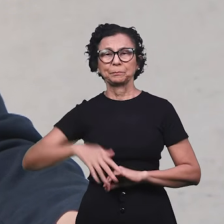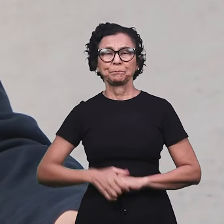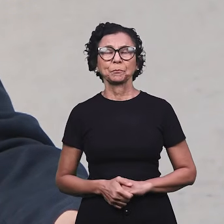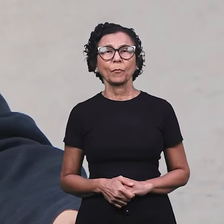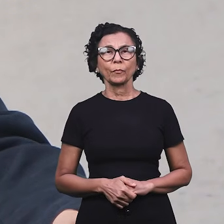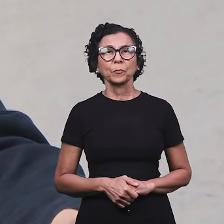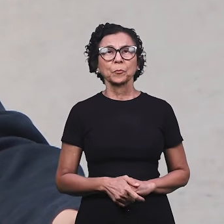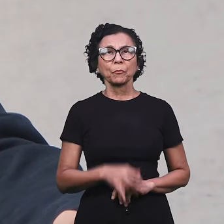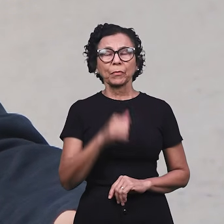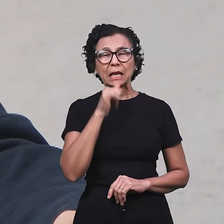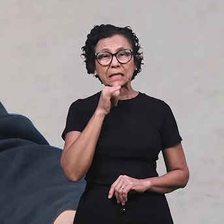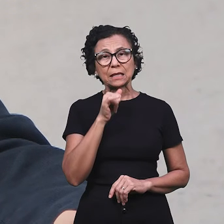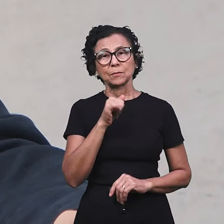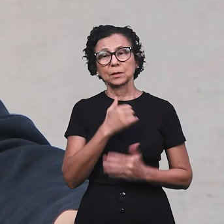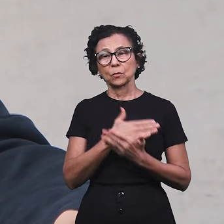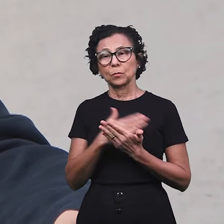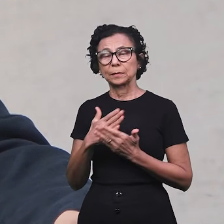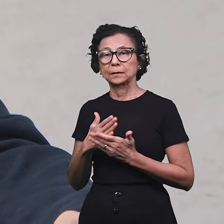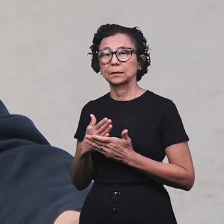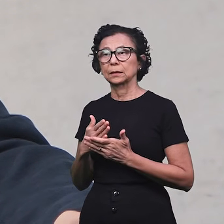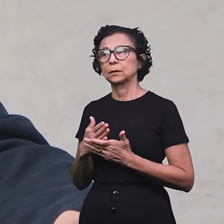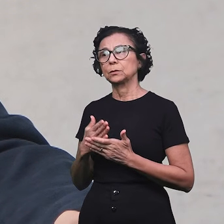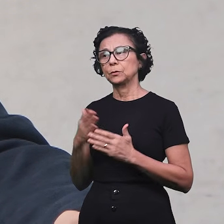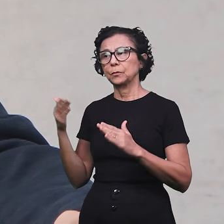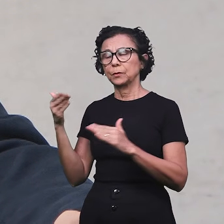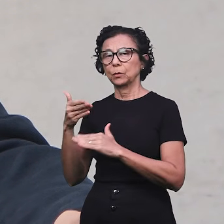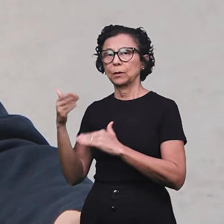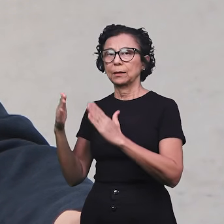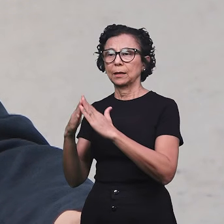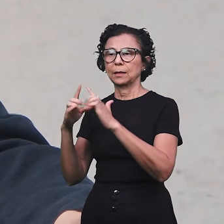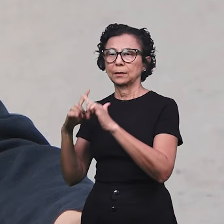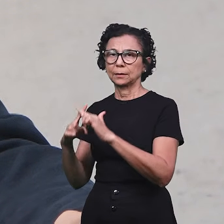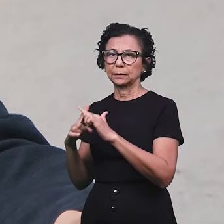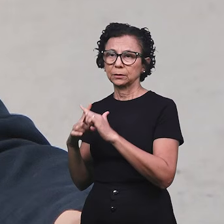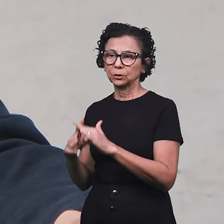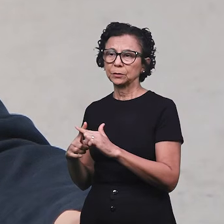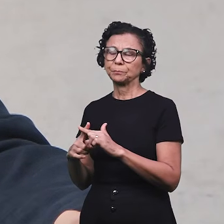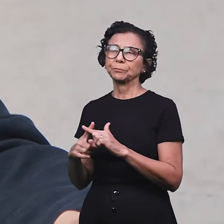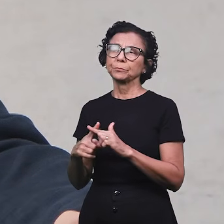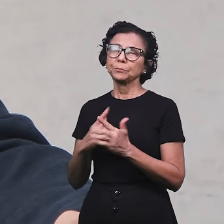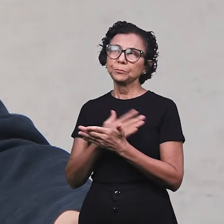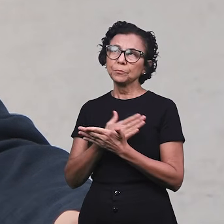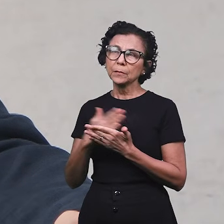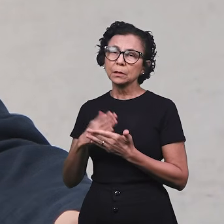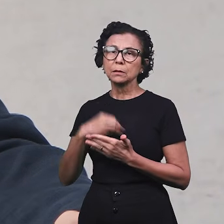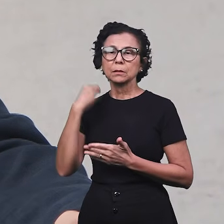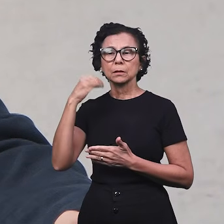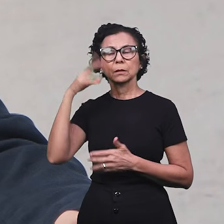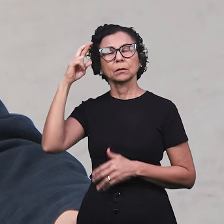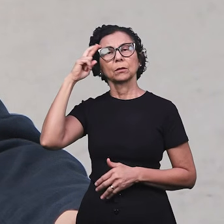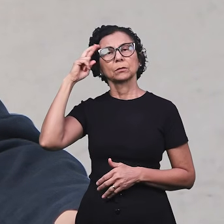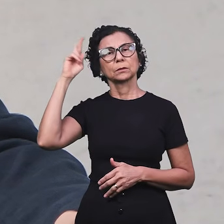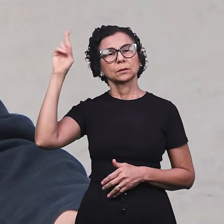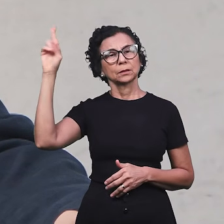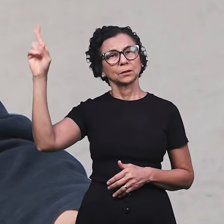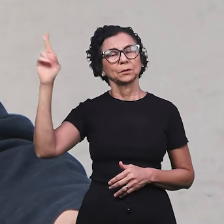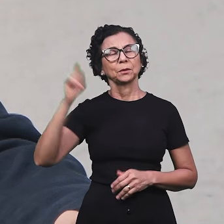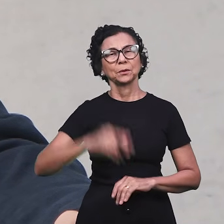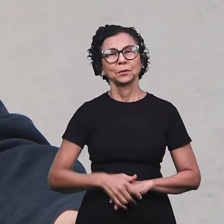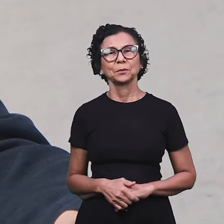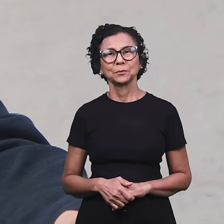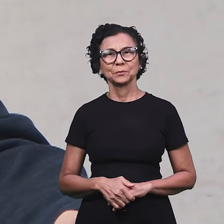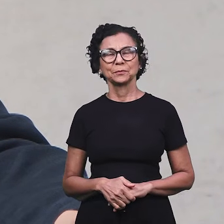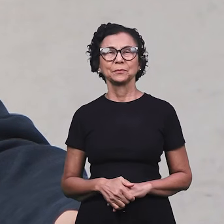está começando aí na igreja, você está começando a ter uma experiência com o Senhor, esse mesmo ambiente que você encontra na casa de